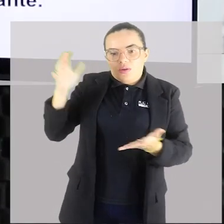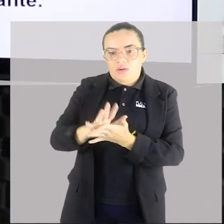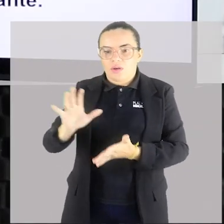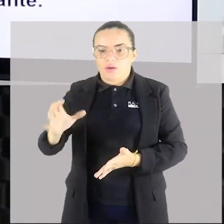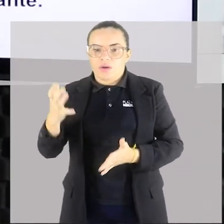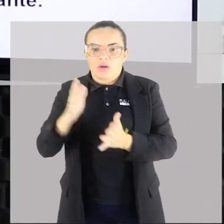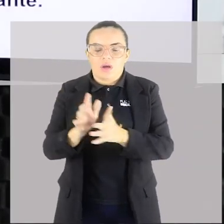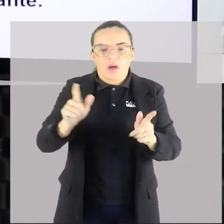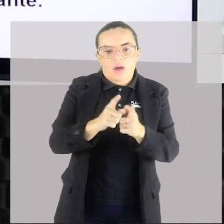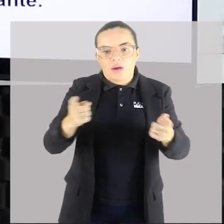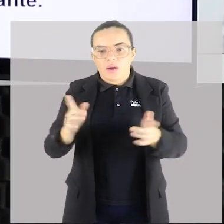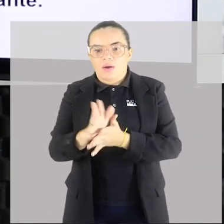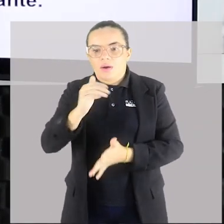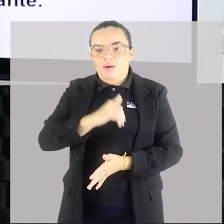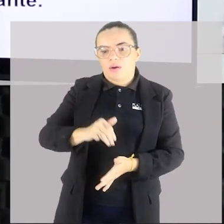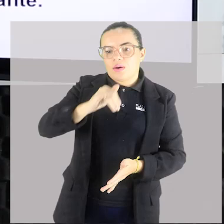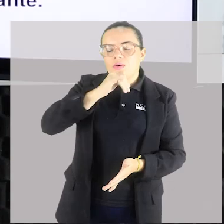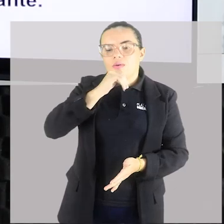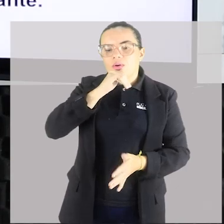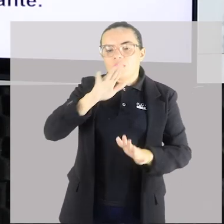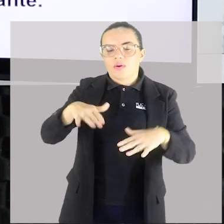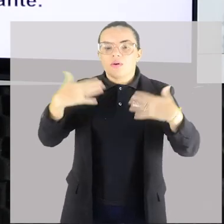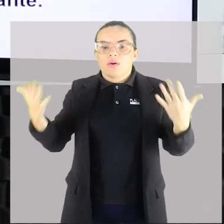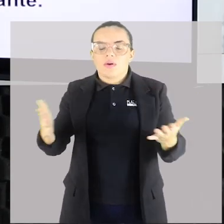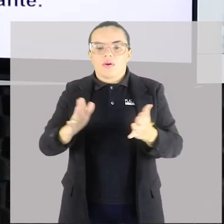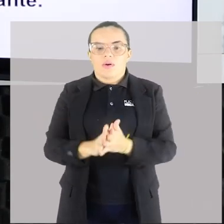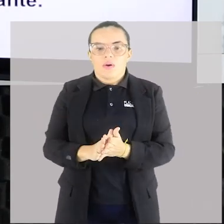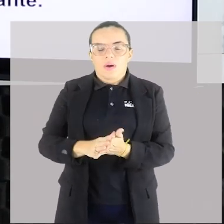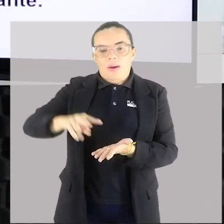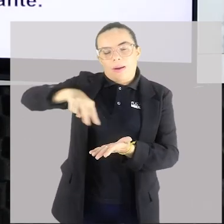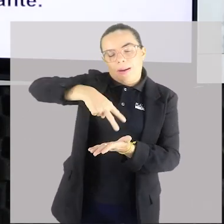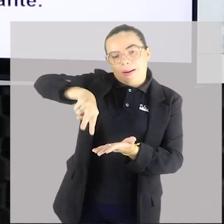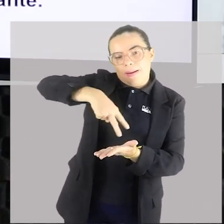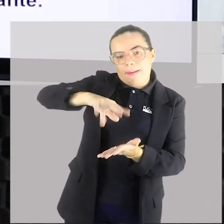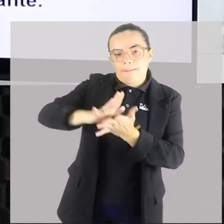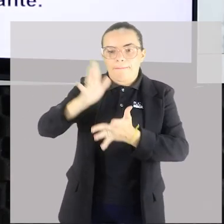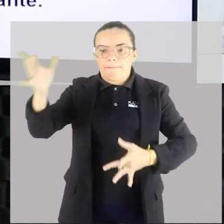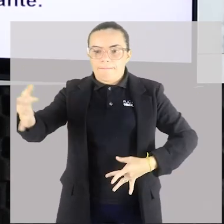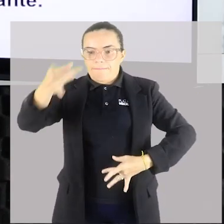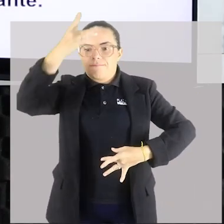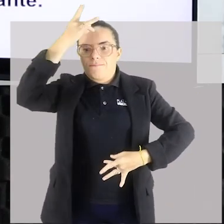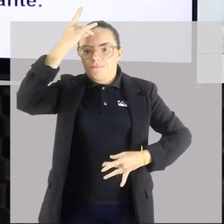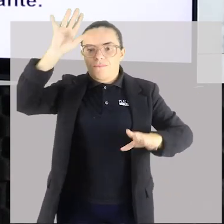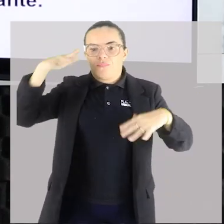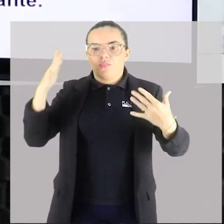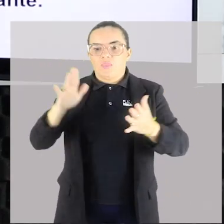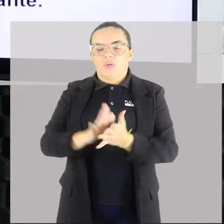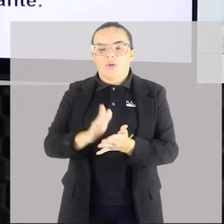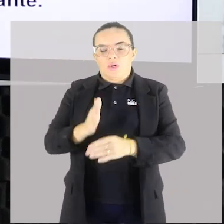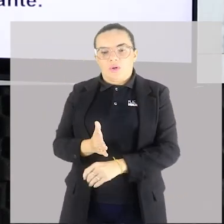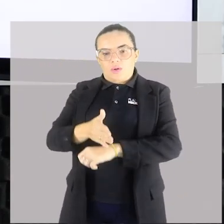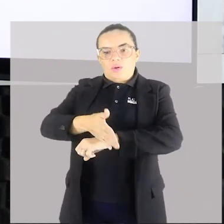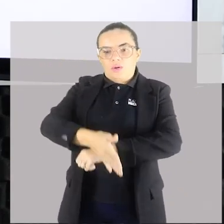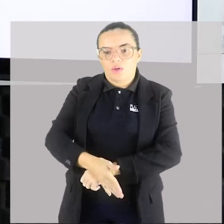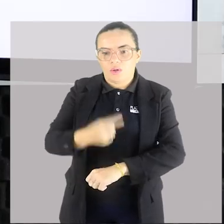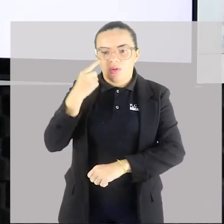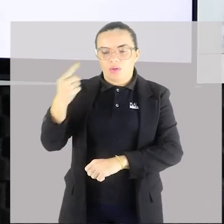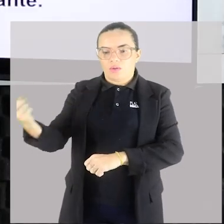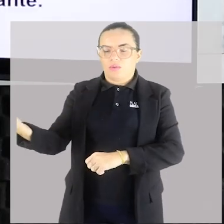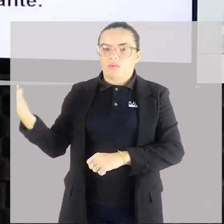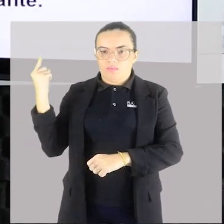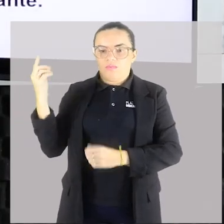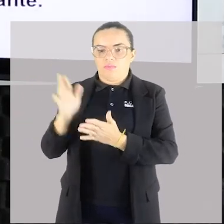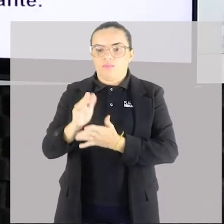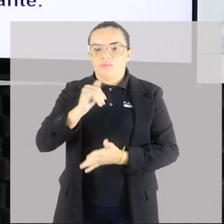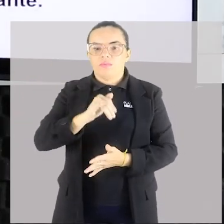isso. A dança, né, que já mistura com a performance. O teatro, a performance em si, a instalação, como é o caso desta